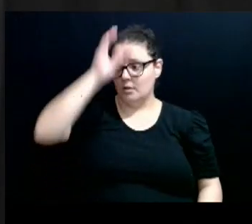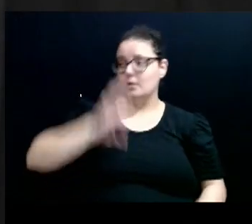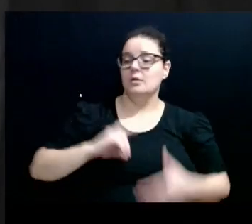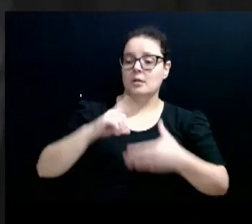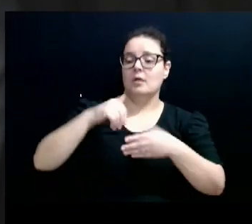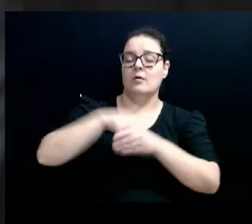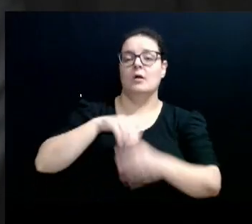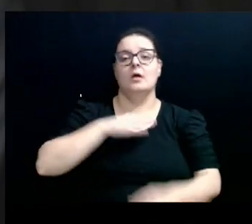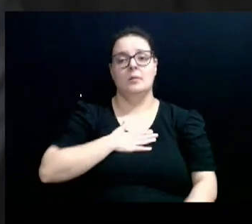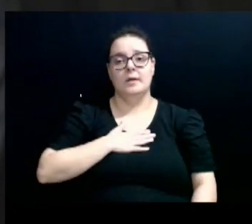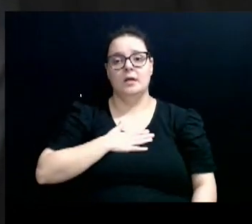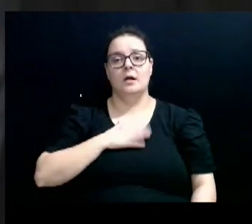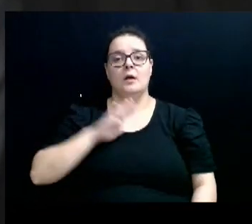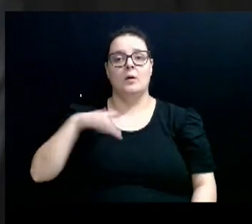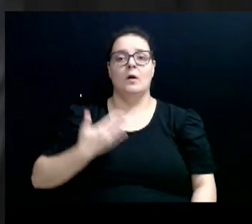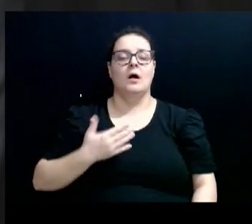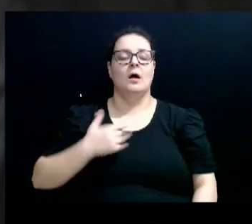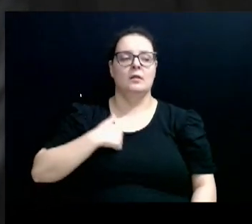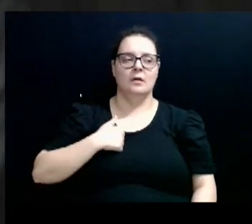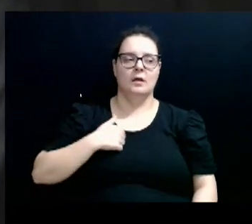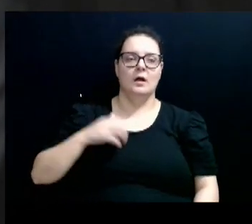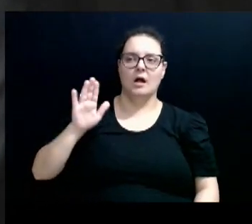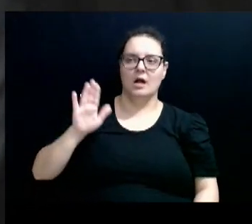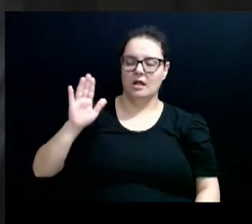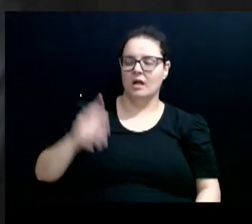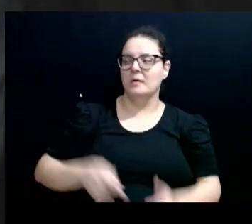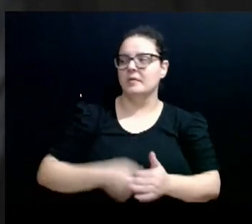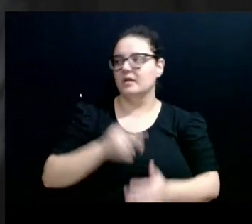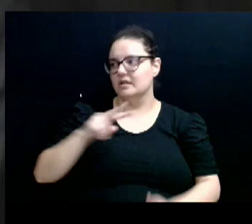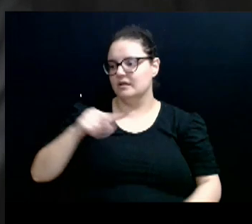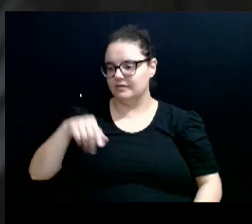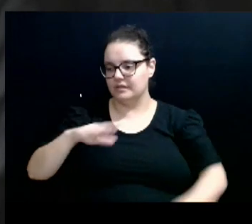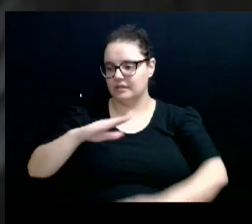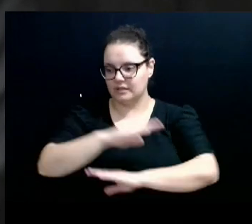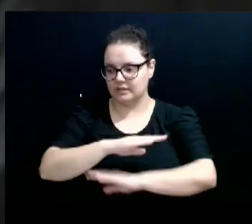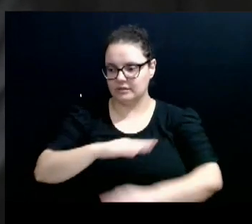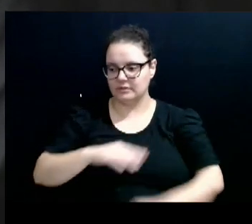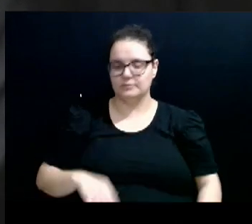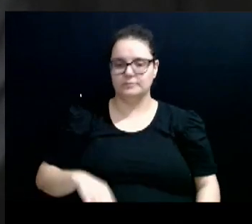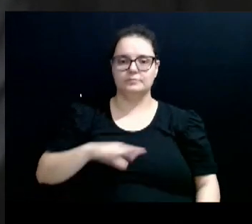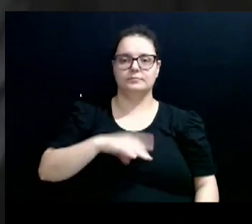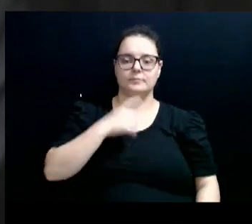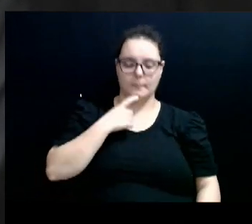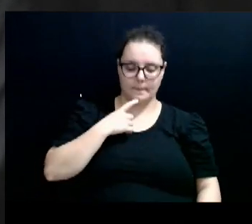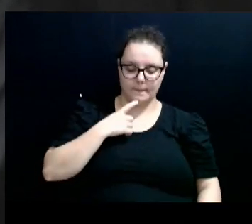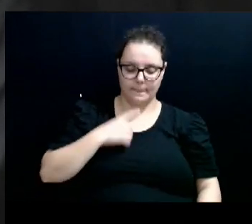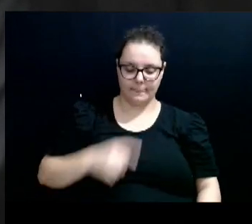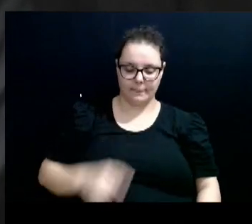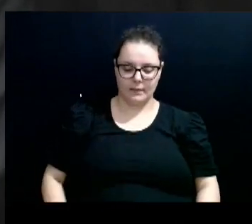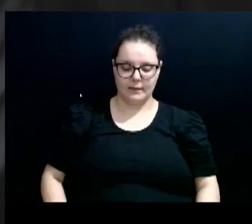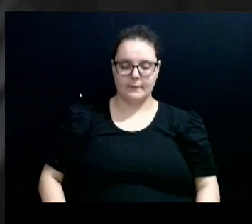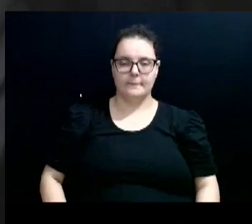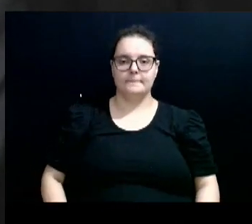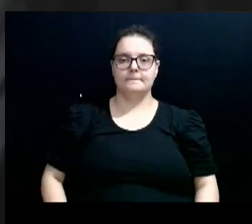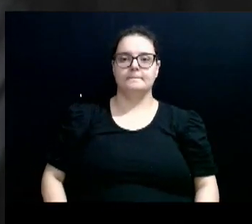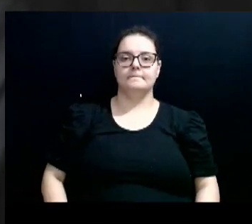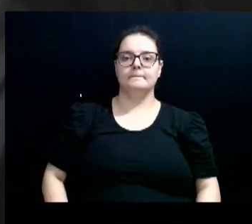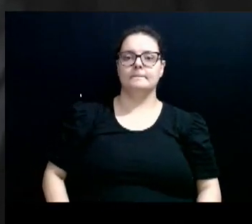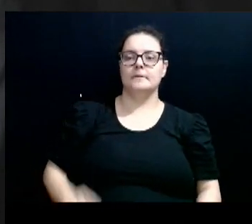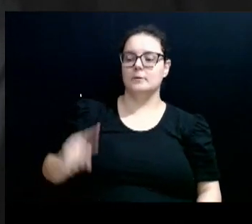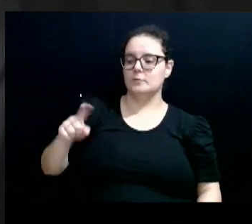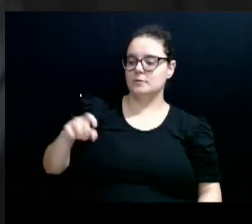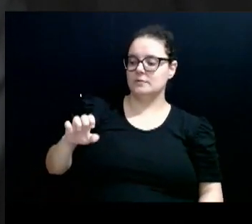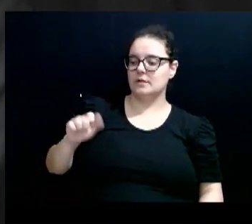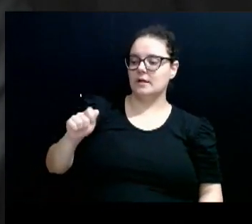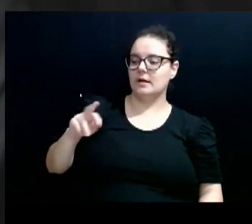candidato a primeira vez aqui em Campinas, o Zé Arnaldo, de saudosa memória, né? O Zé Arnaldo falava assim no rádio, mas